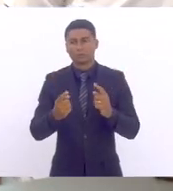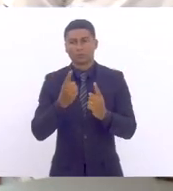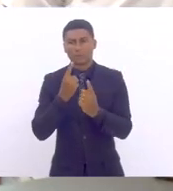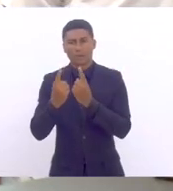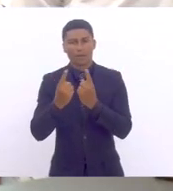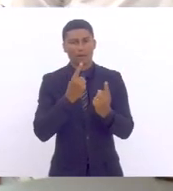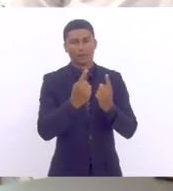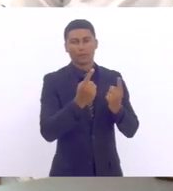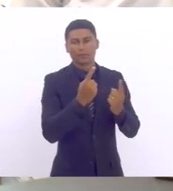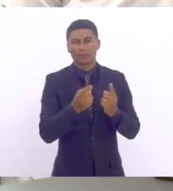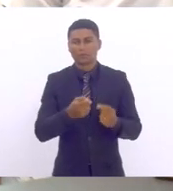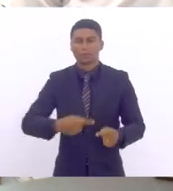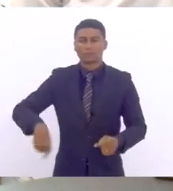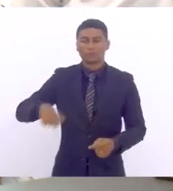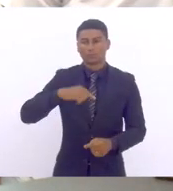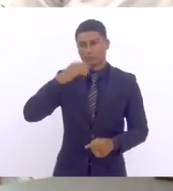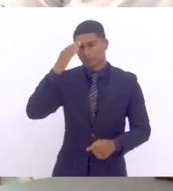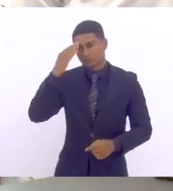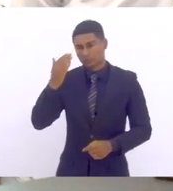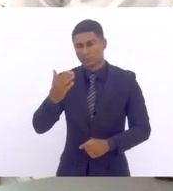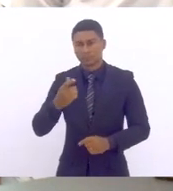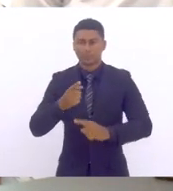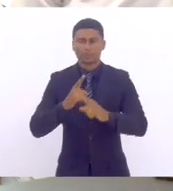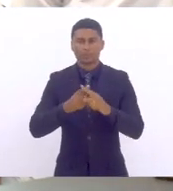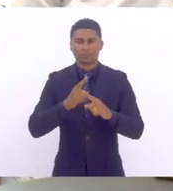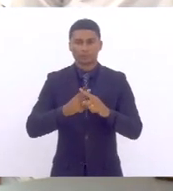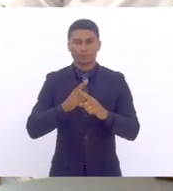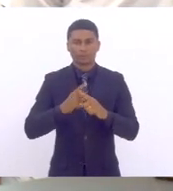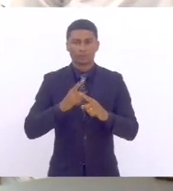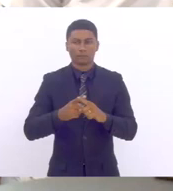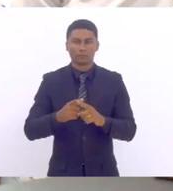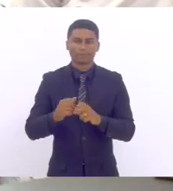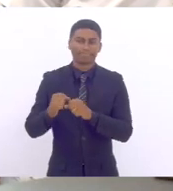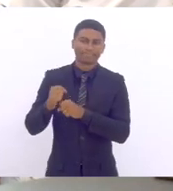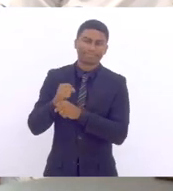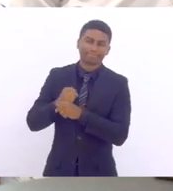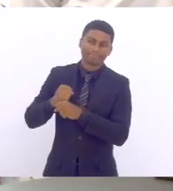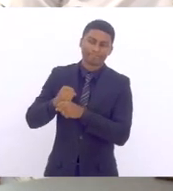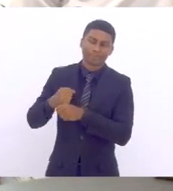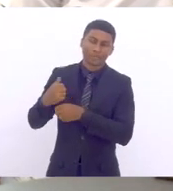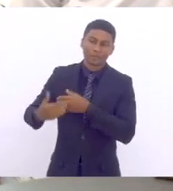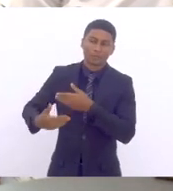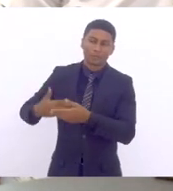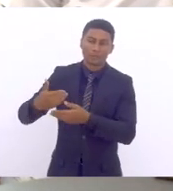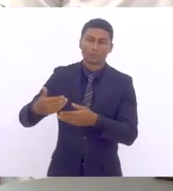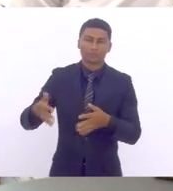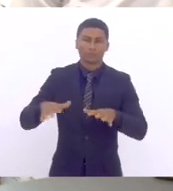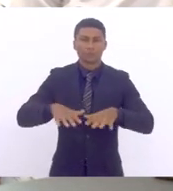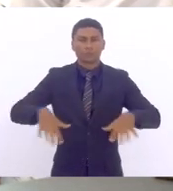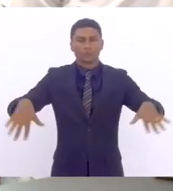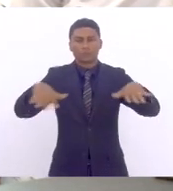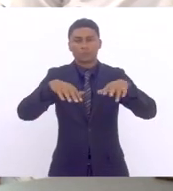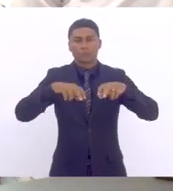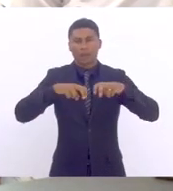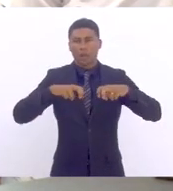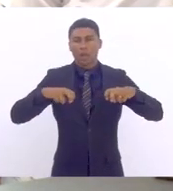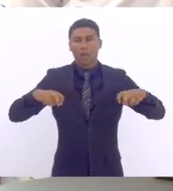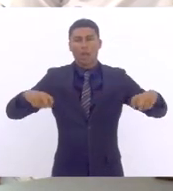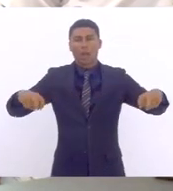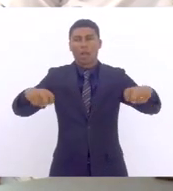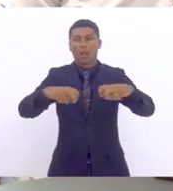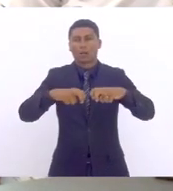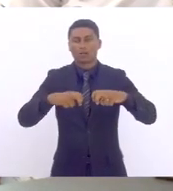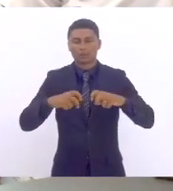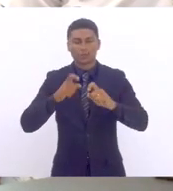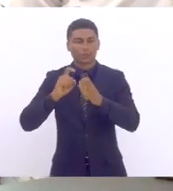gente agradecer a todos por, depois de um longo tempo, a gente poder sentar à mesa todos juntos e poder